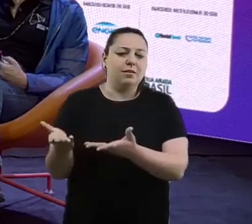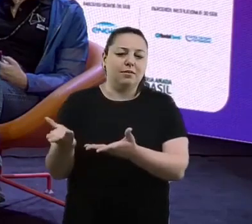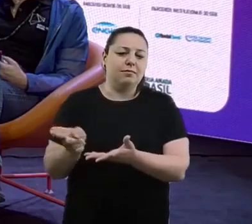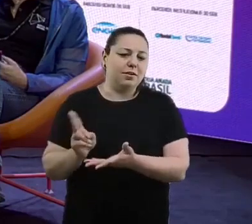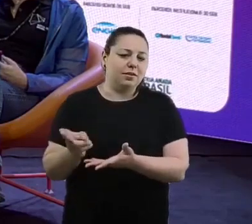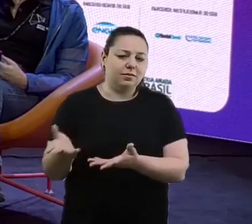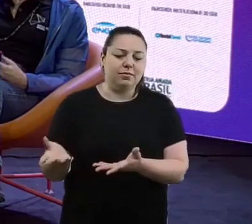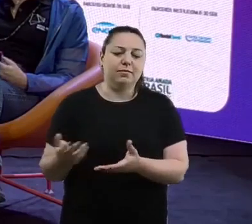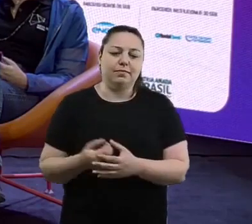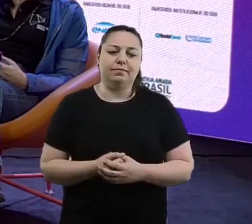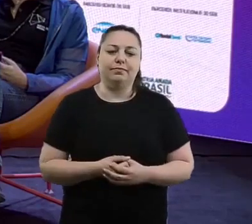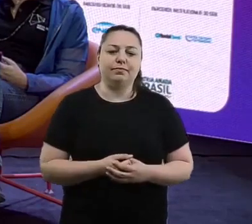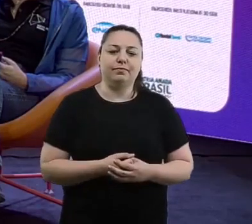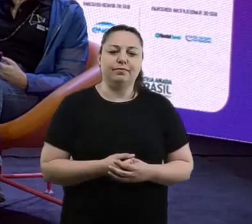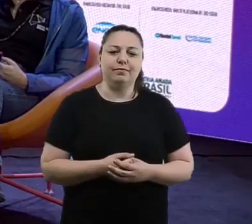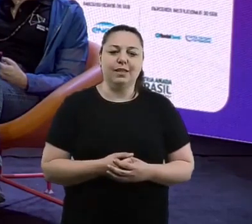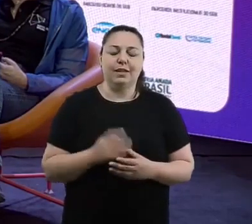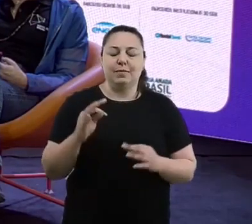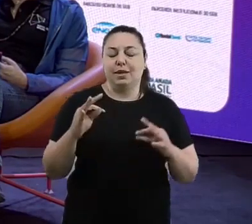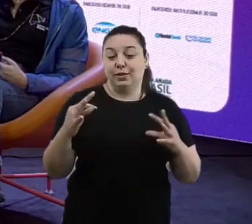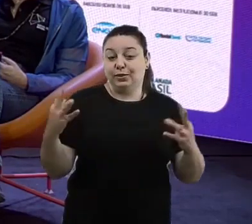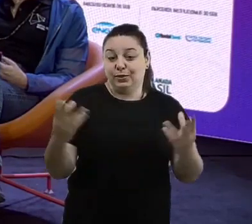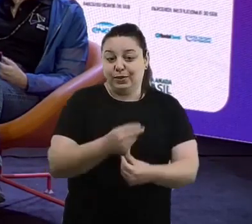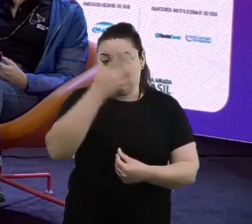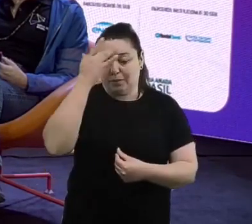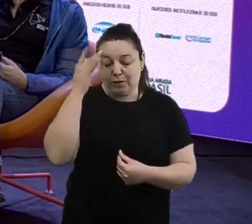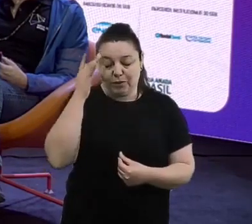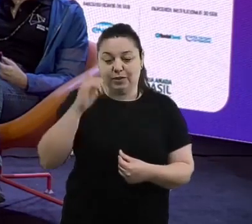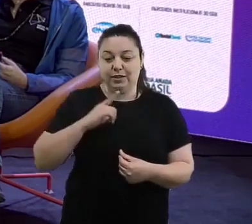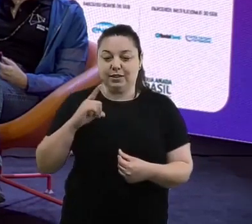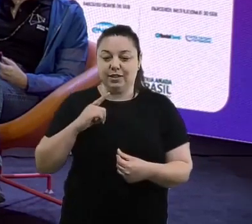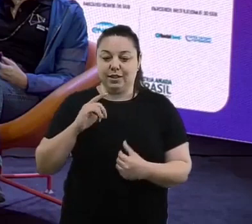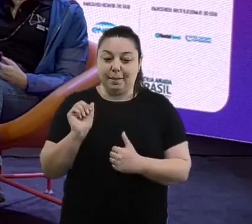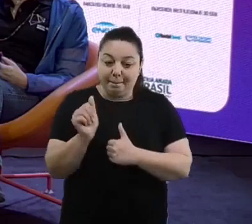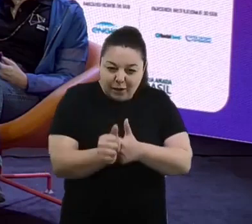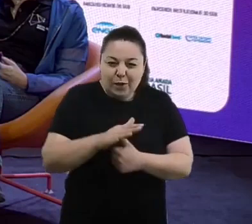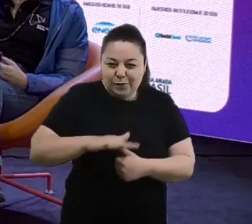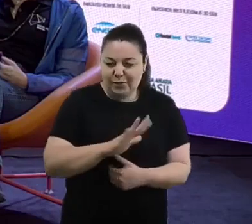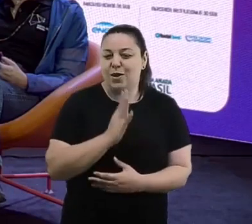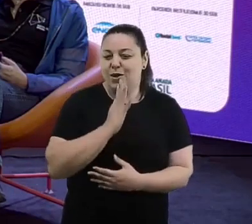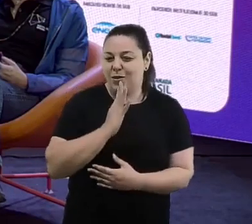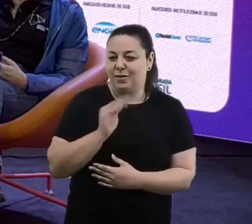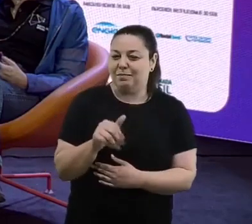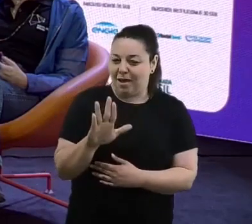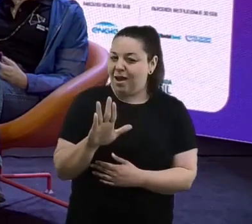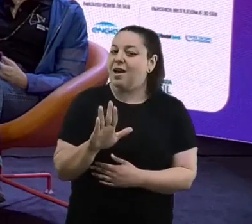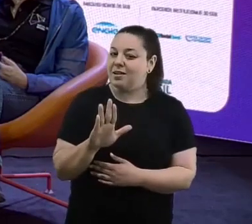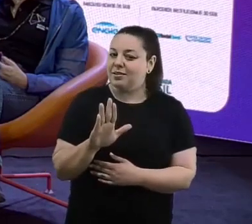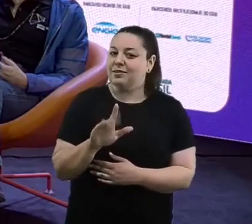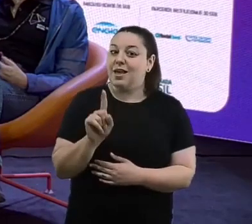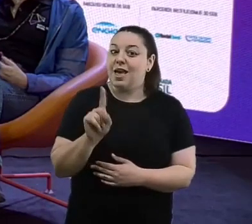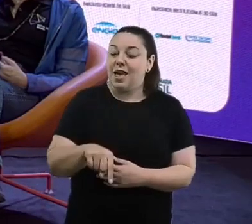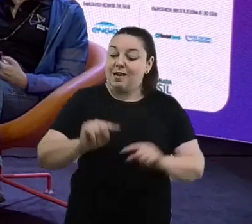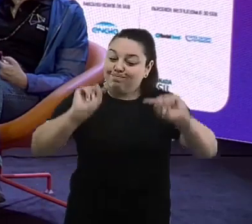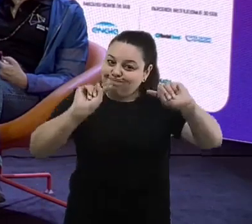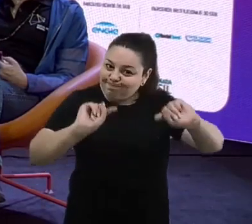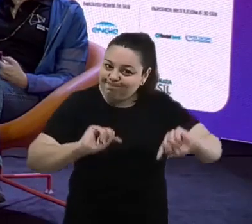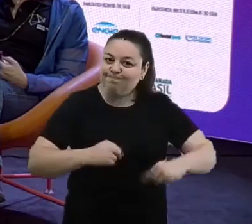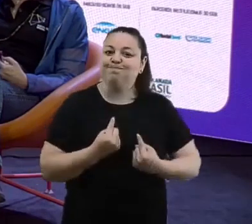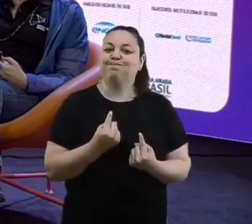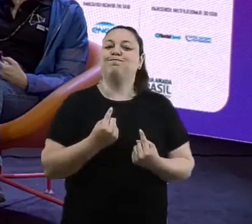para todo mundo que estava mais próximo da gestão pública, é um desafio hercúleo, acho que talvez seja a